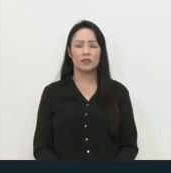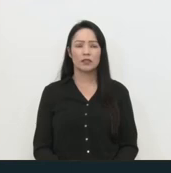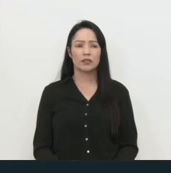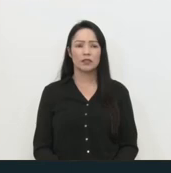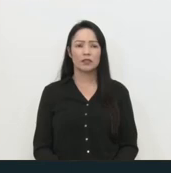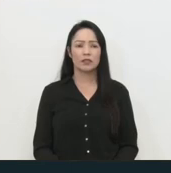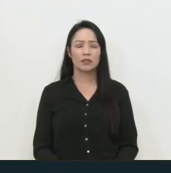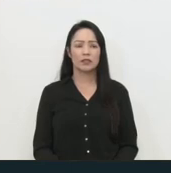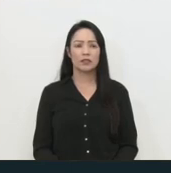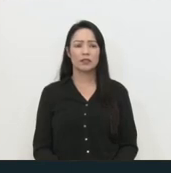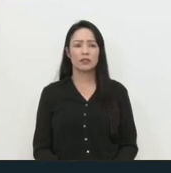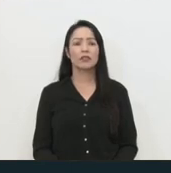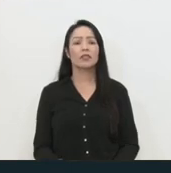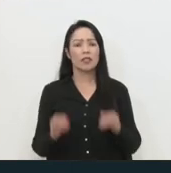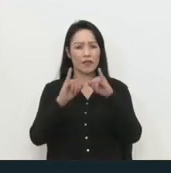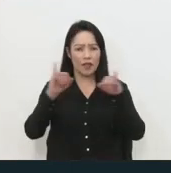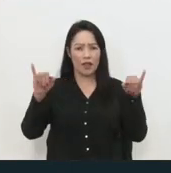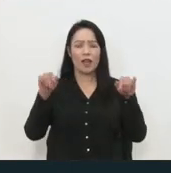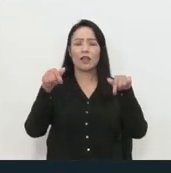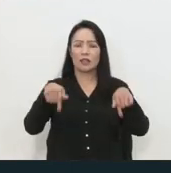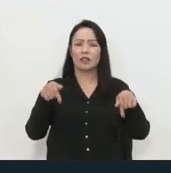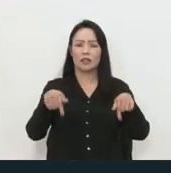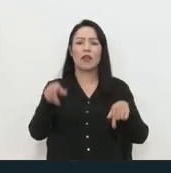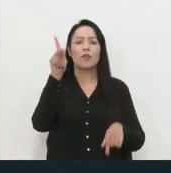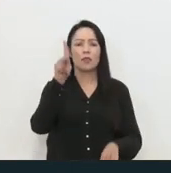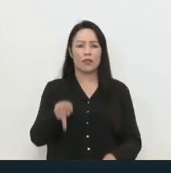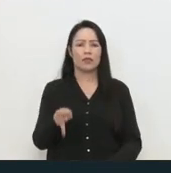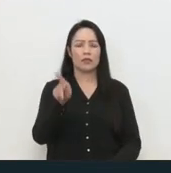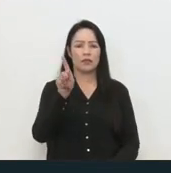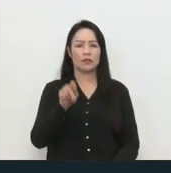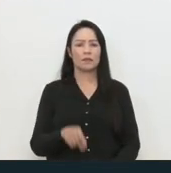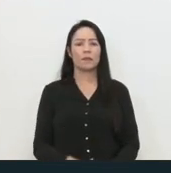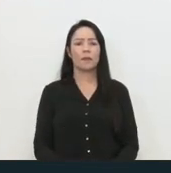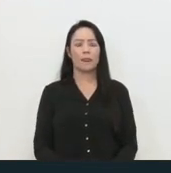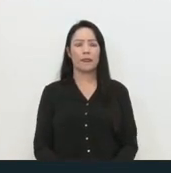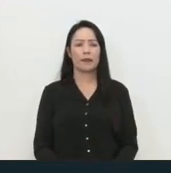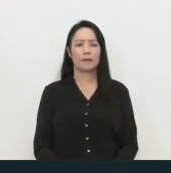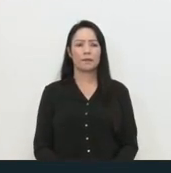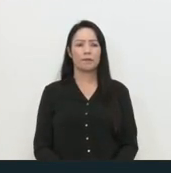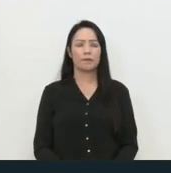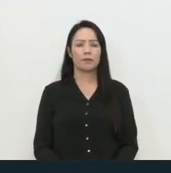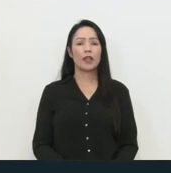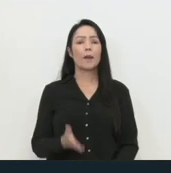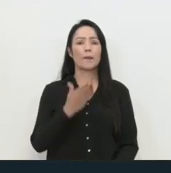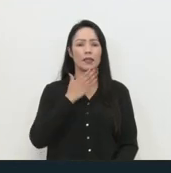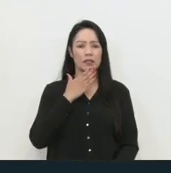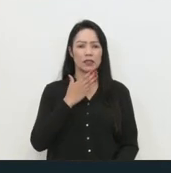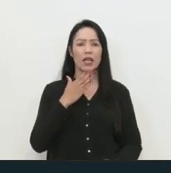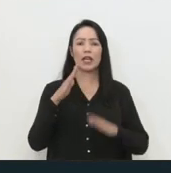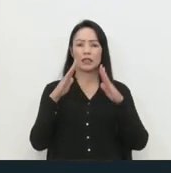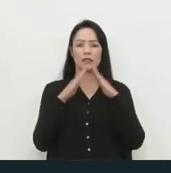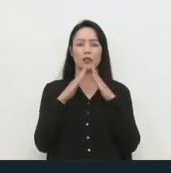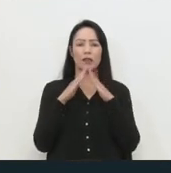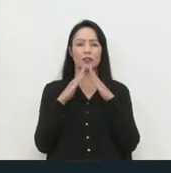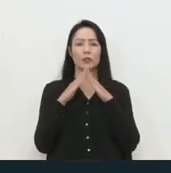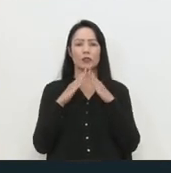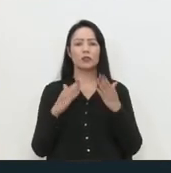quero que fique registrado nessa casa senhor presidente um pedido dessa casa